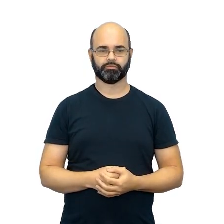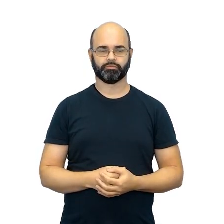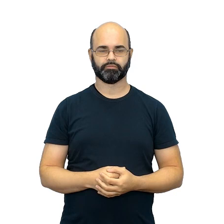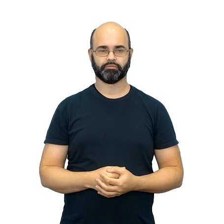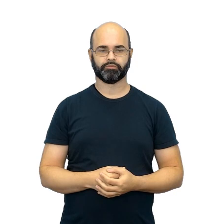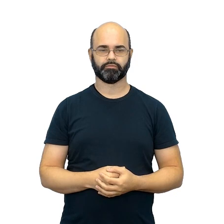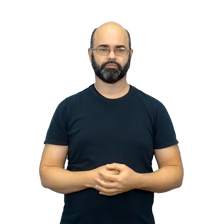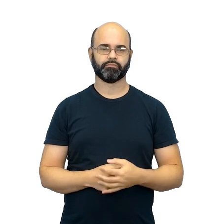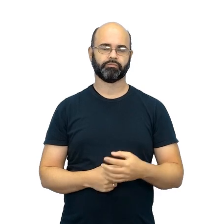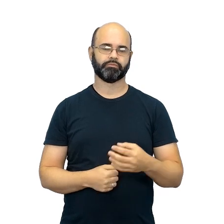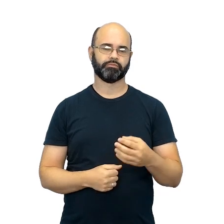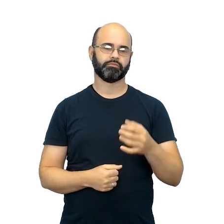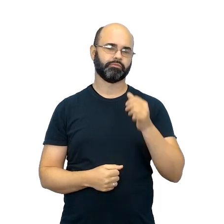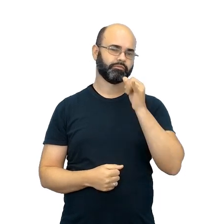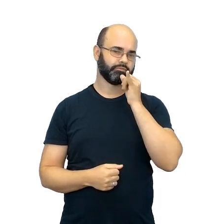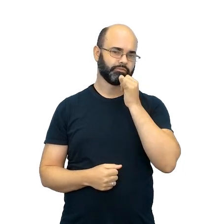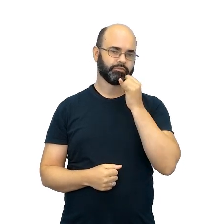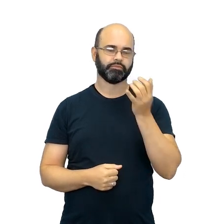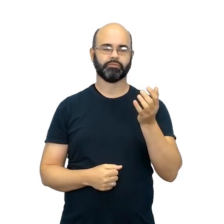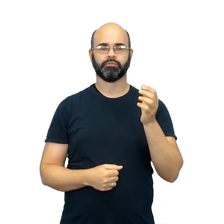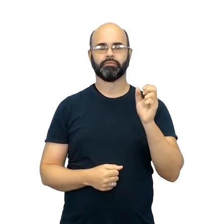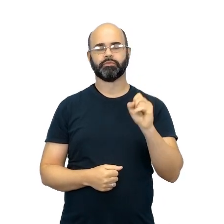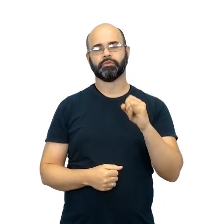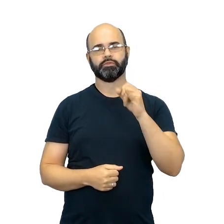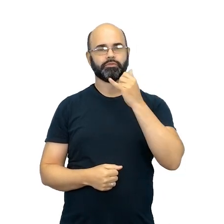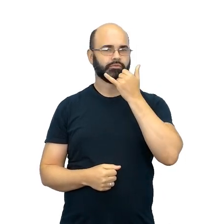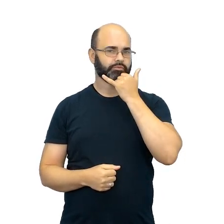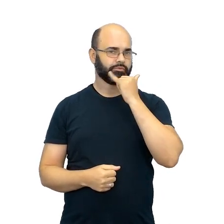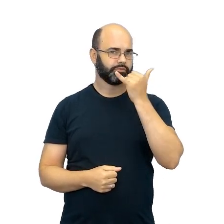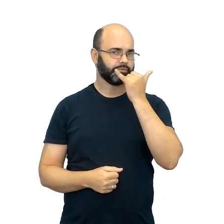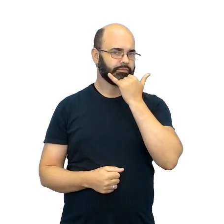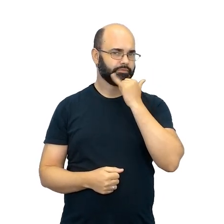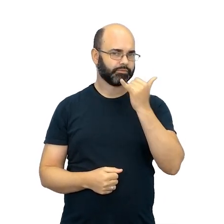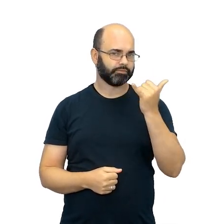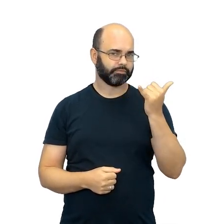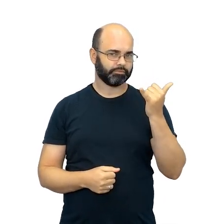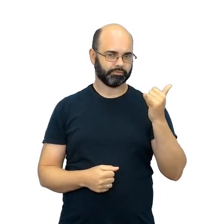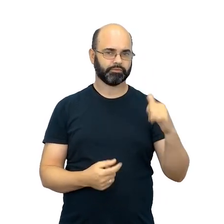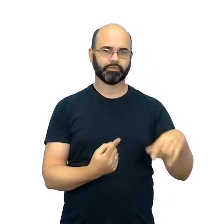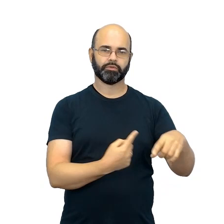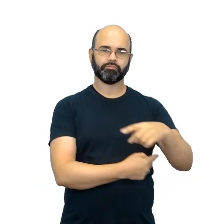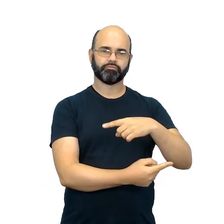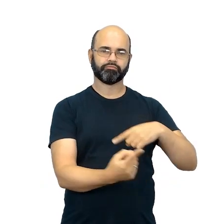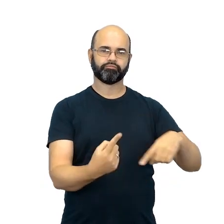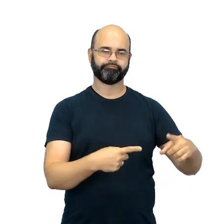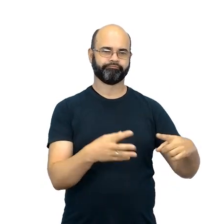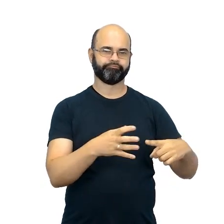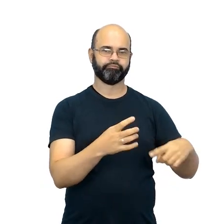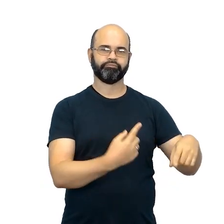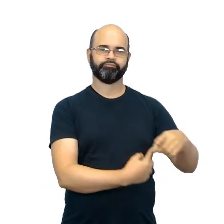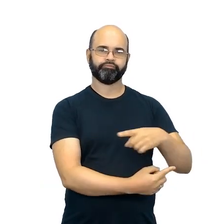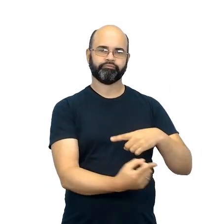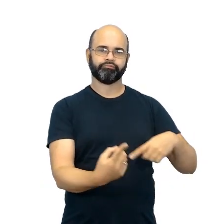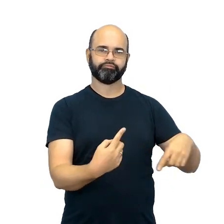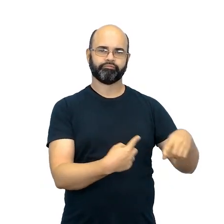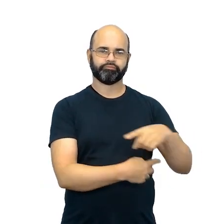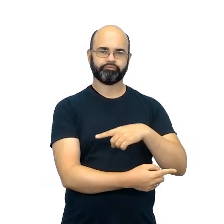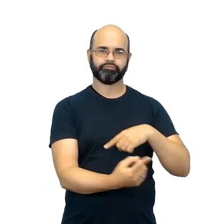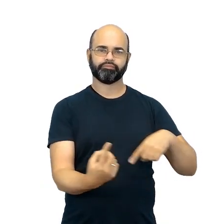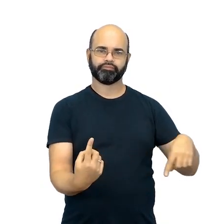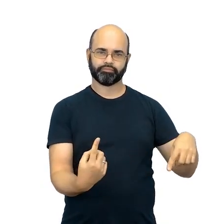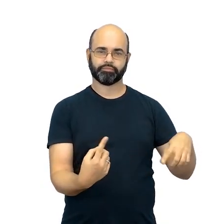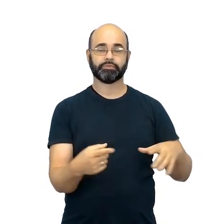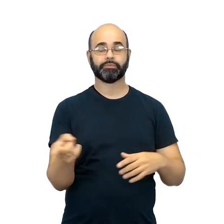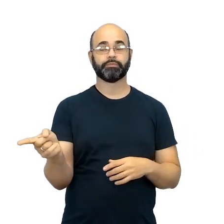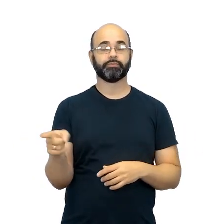lá. Quando tem corrente elétrica, forma um ímã, atrai, né, os materiais ferromagnéticos. Quando não tem corrente elétrica,